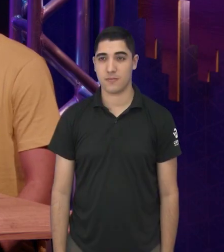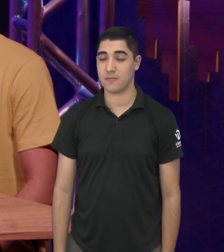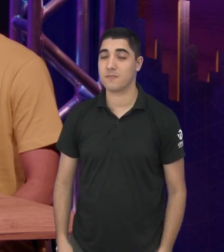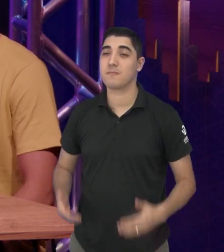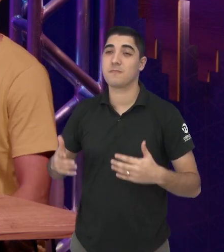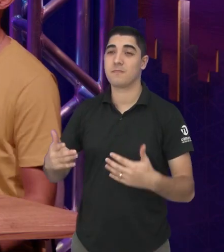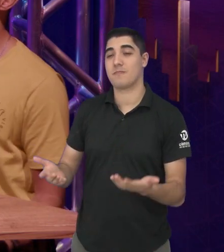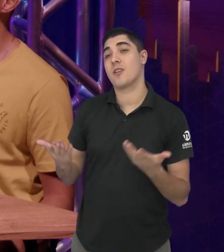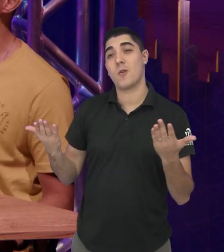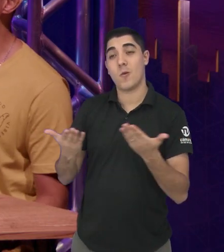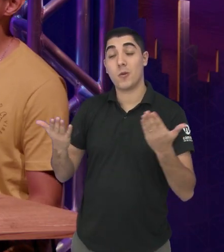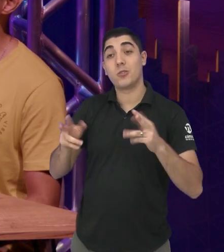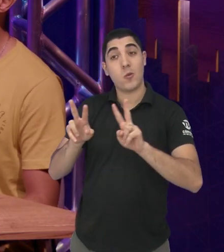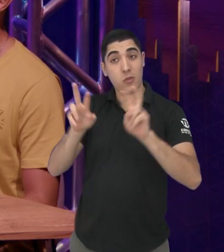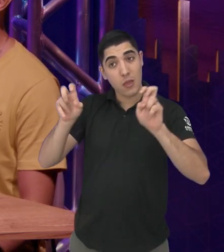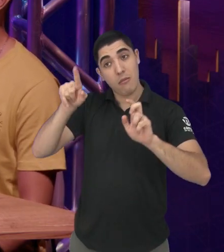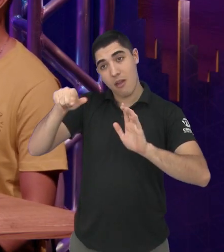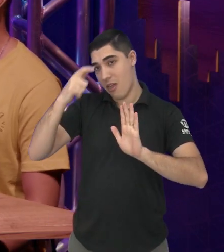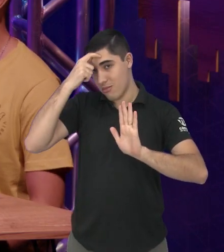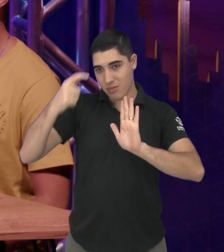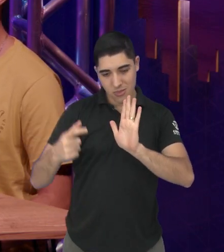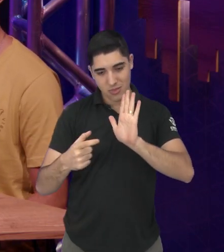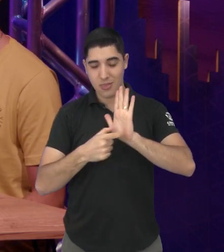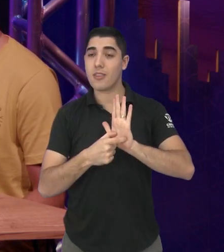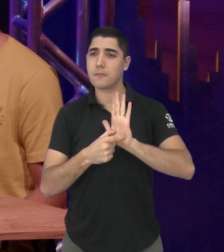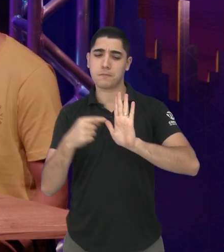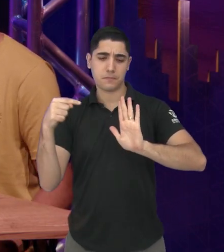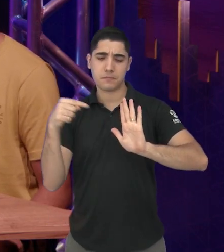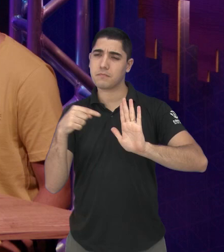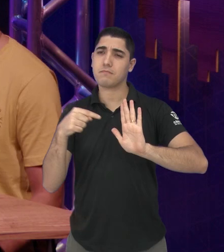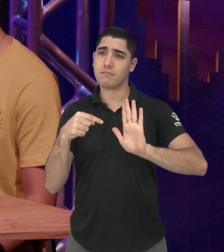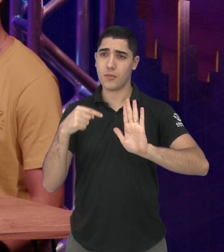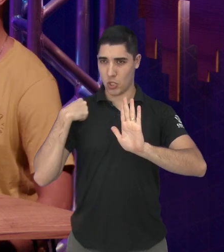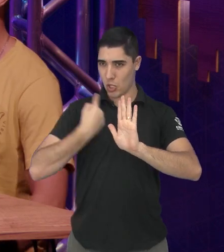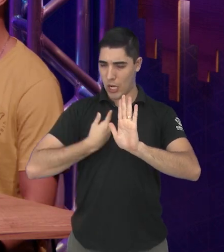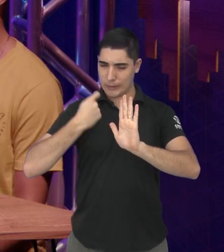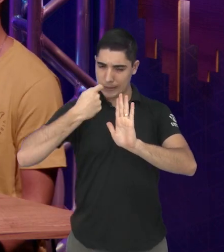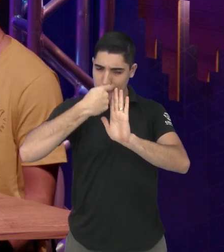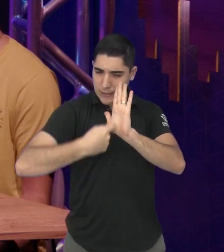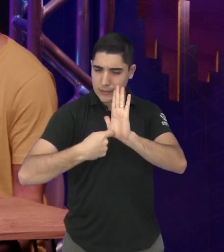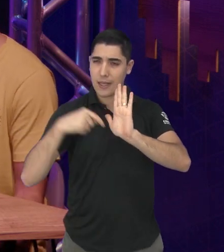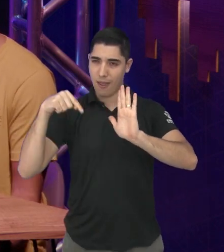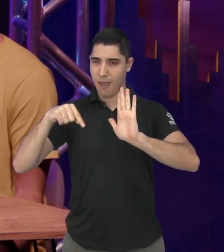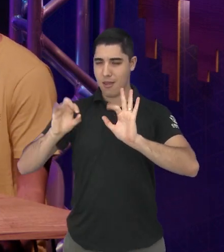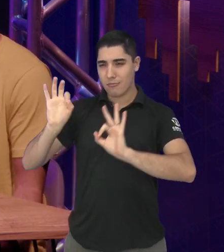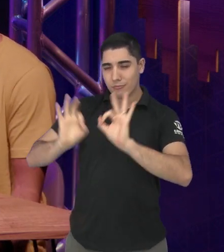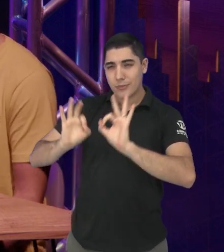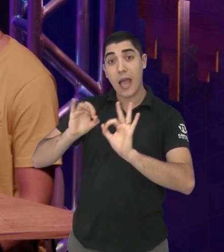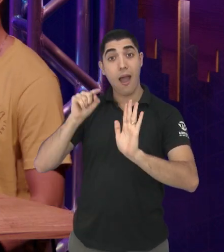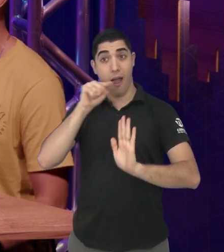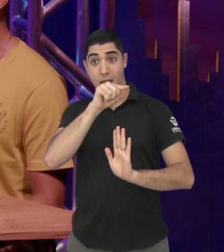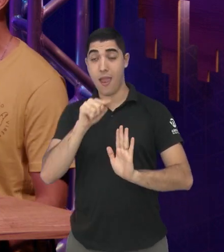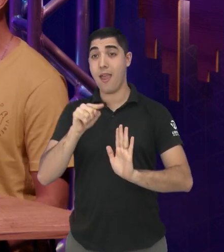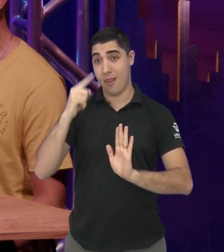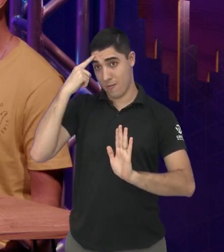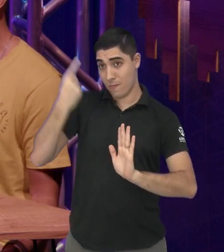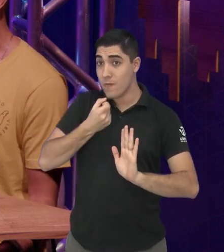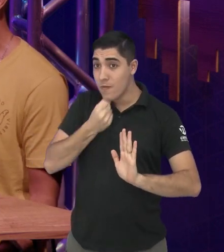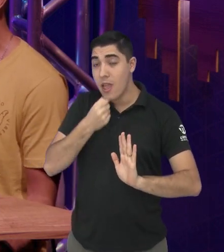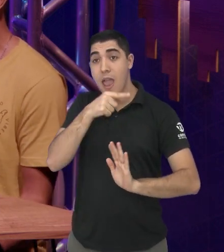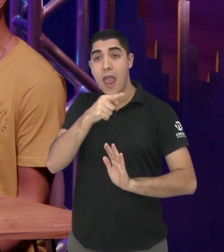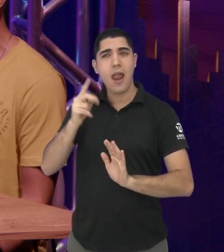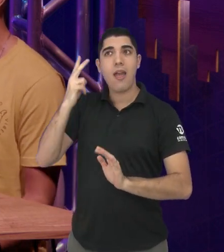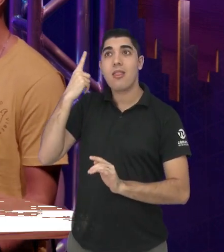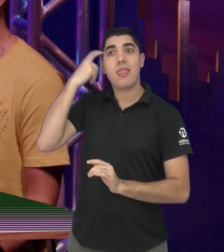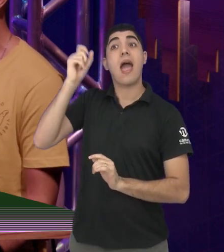É isso aí, a gente vai falar sobre inteligência artificial e quando a gente foi escrever esse programa, a Vicky teve uma ideia genial, falou: Samu, fala